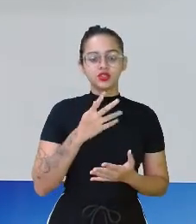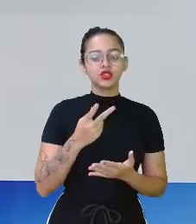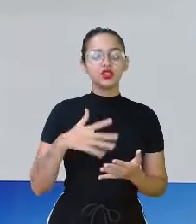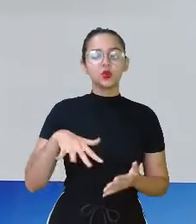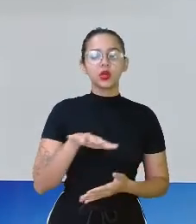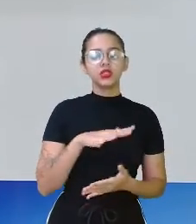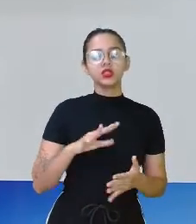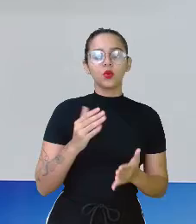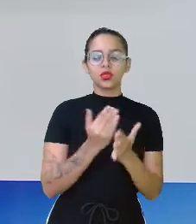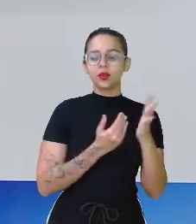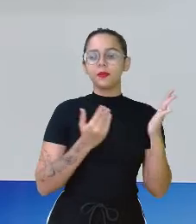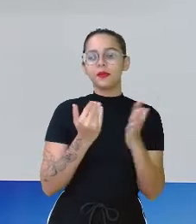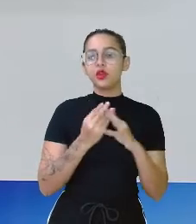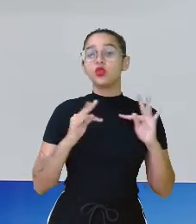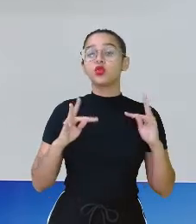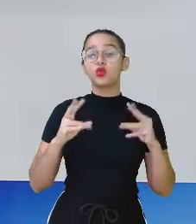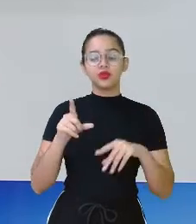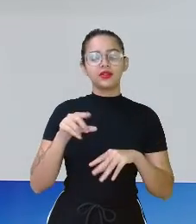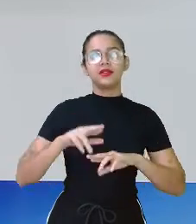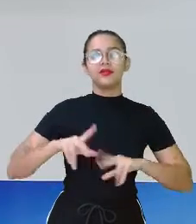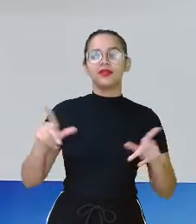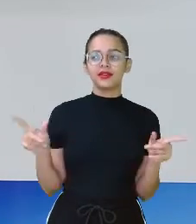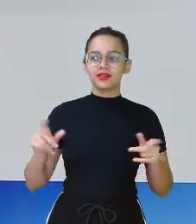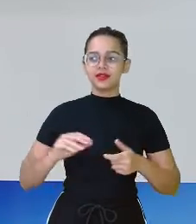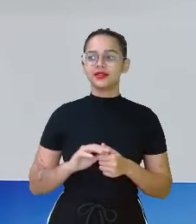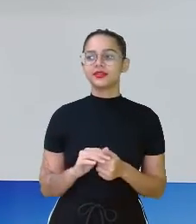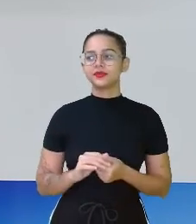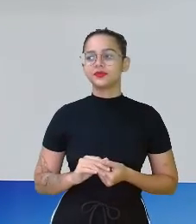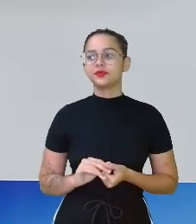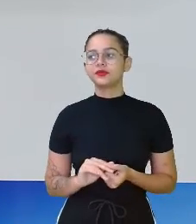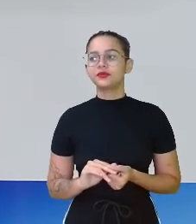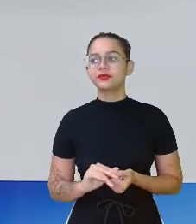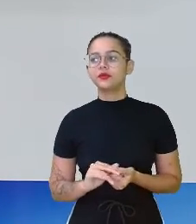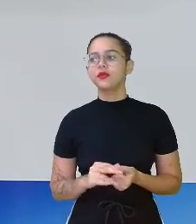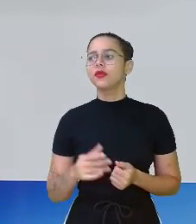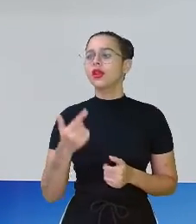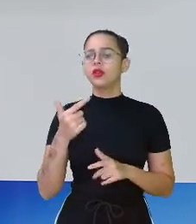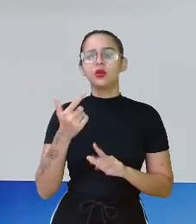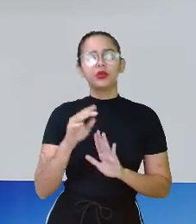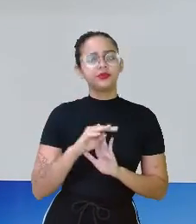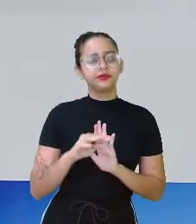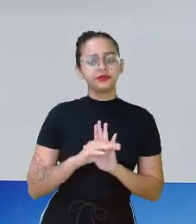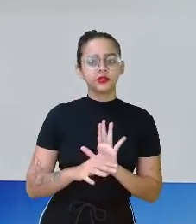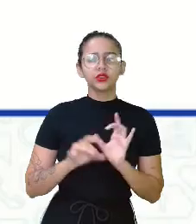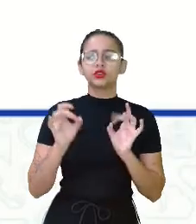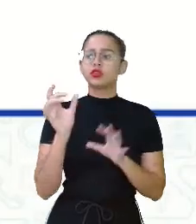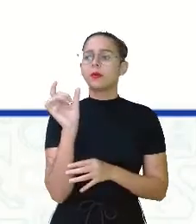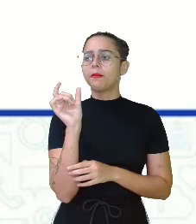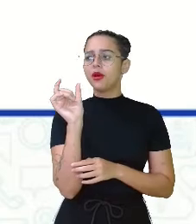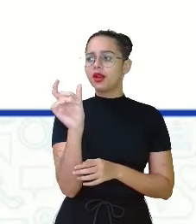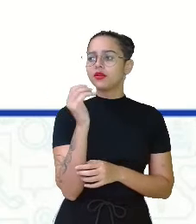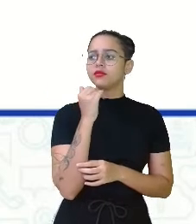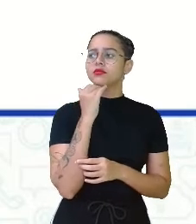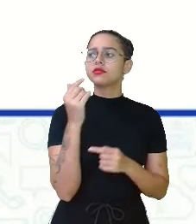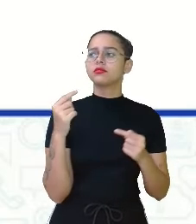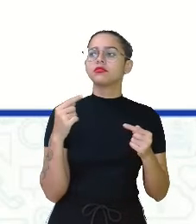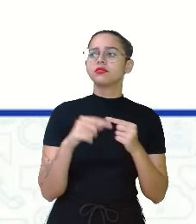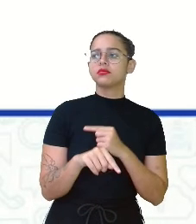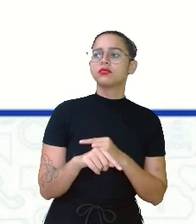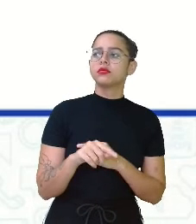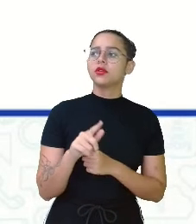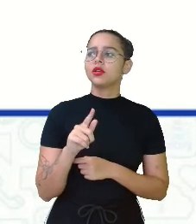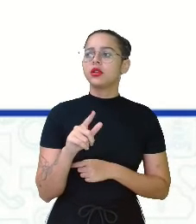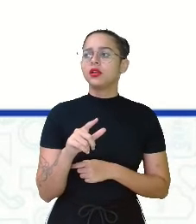ali. Então, tudo isso é bem diferente. Né? Muito. Então, não há enredo, apenas palavras sem sentido literal. Até mesmo